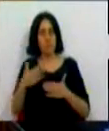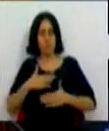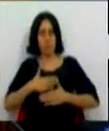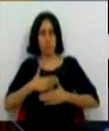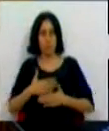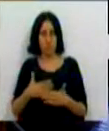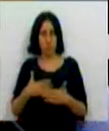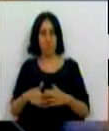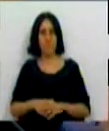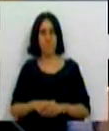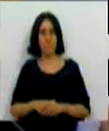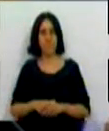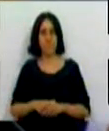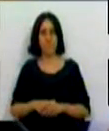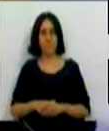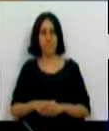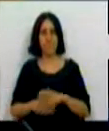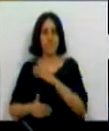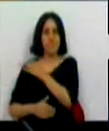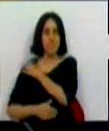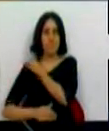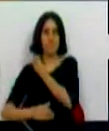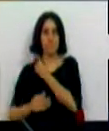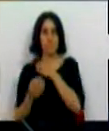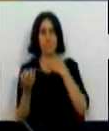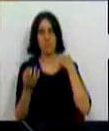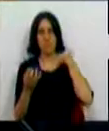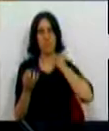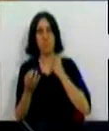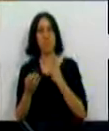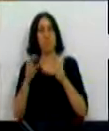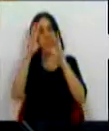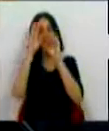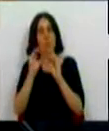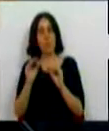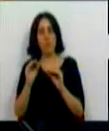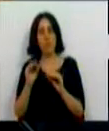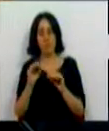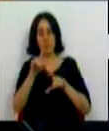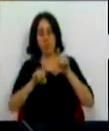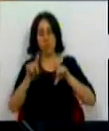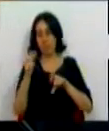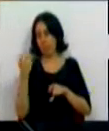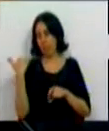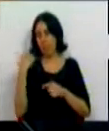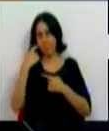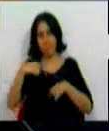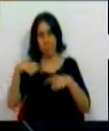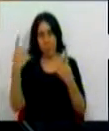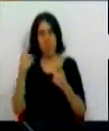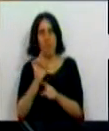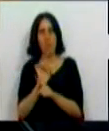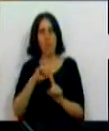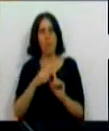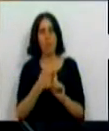vocacionais. Ora, as estatísticas sobre educação tornadas públicas muito recentemente e relativas ao ano